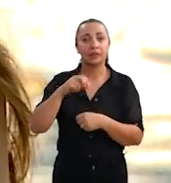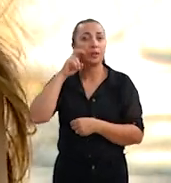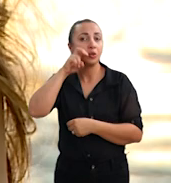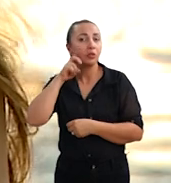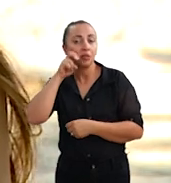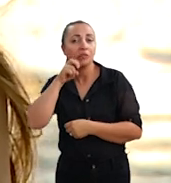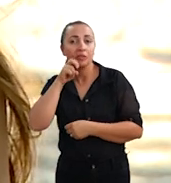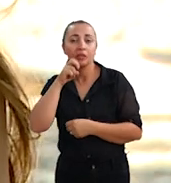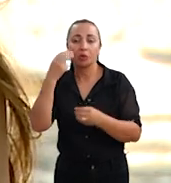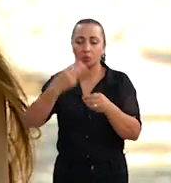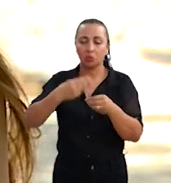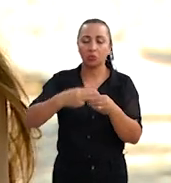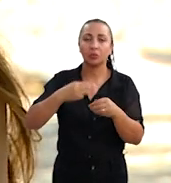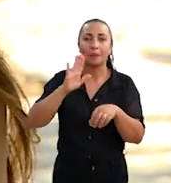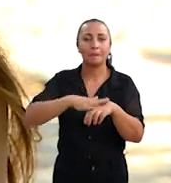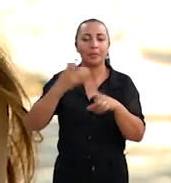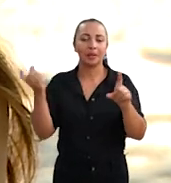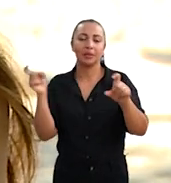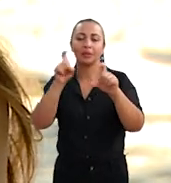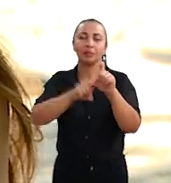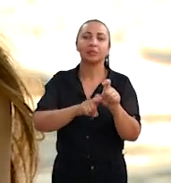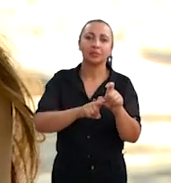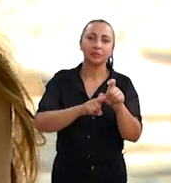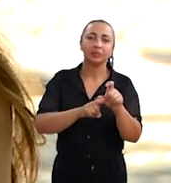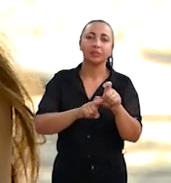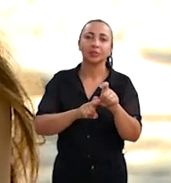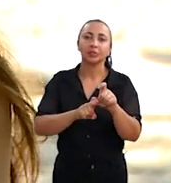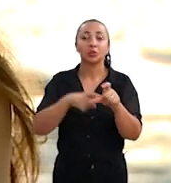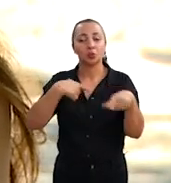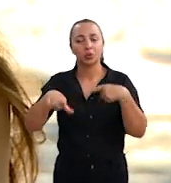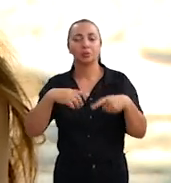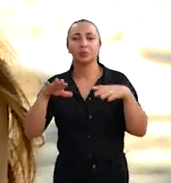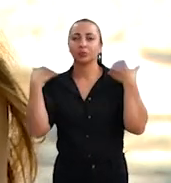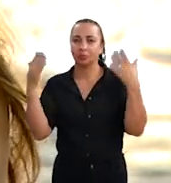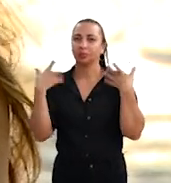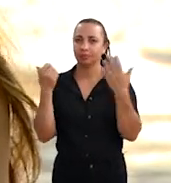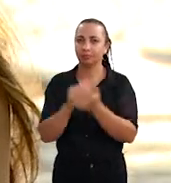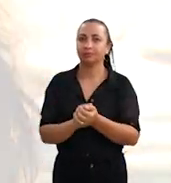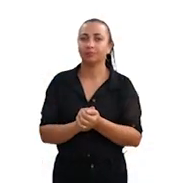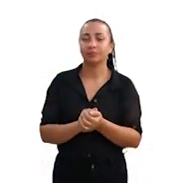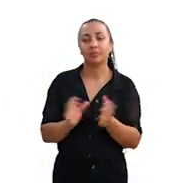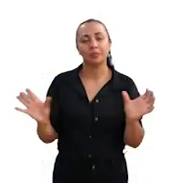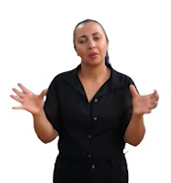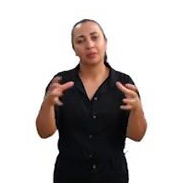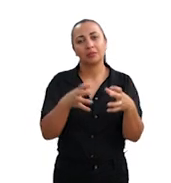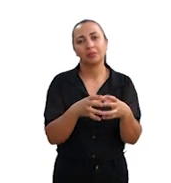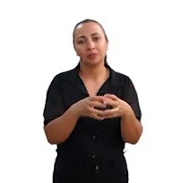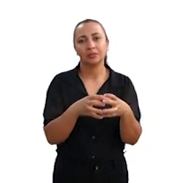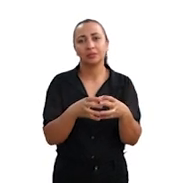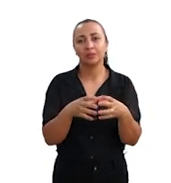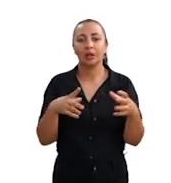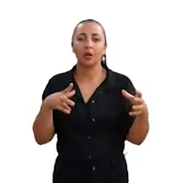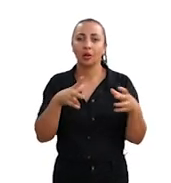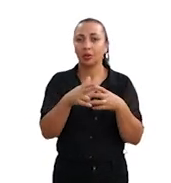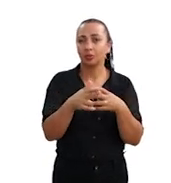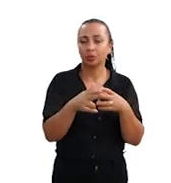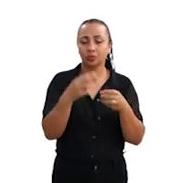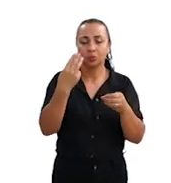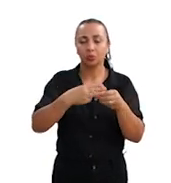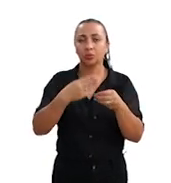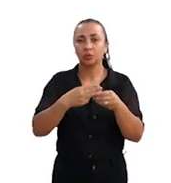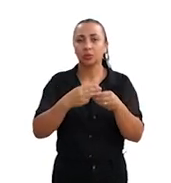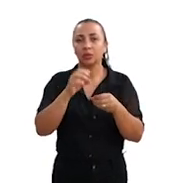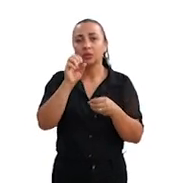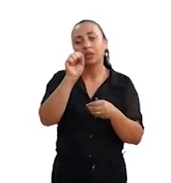aqui do Rio Grande do Norte, os municípios mais dependentes da atividade turística, né? Abarcando então um recorte